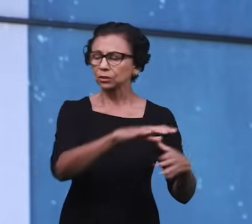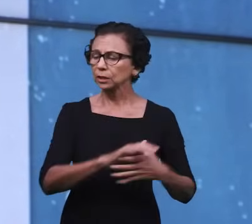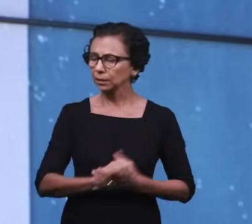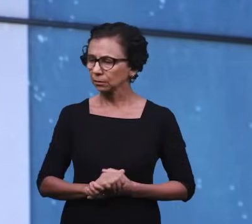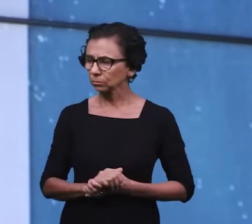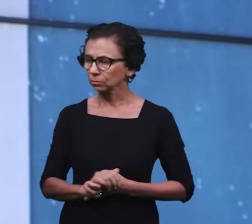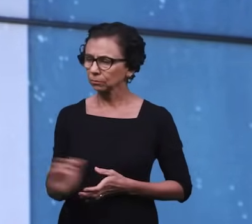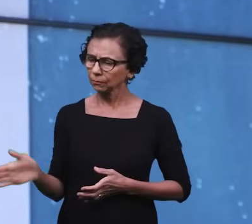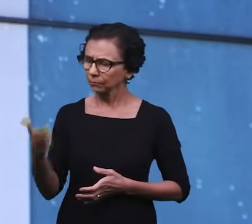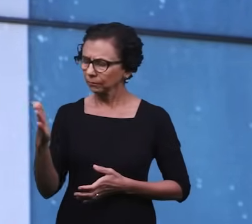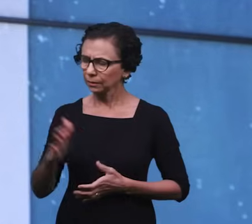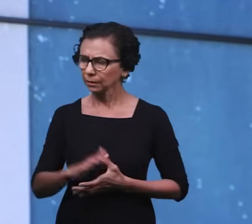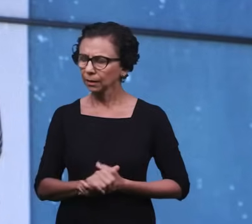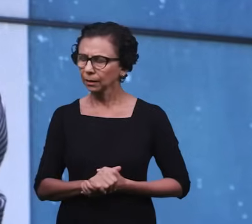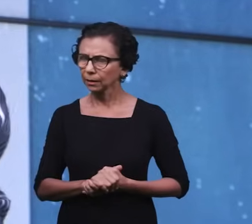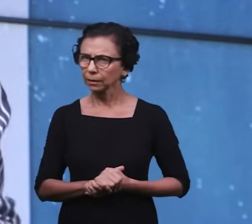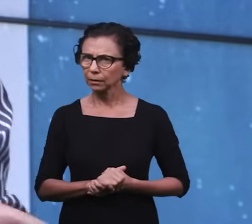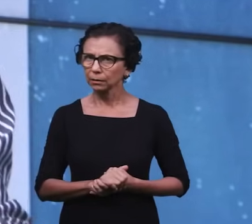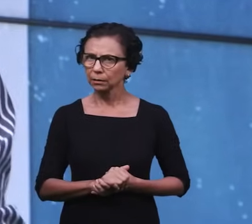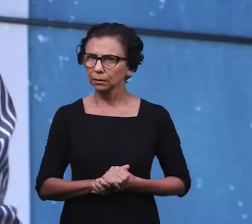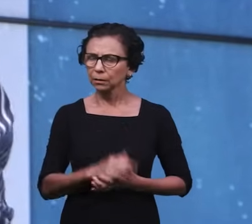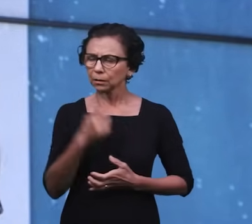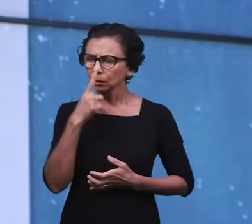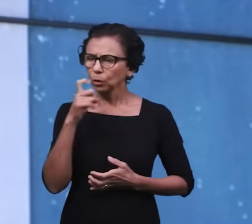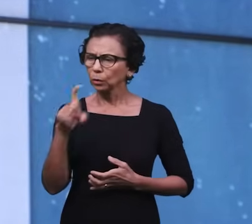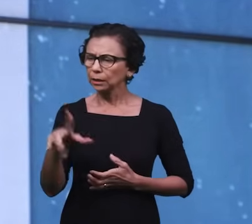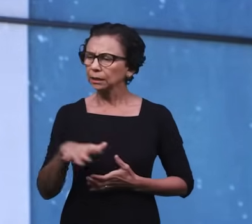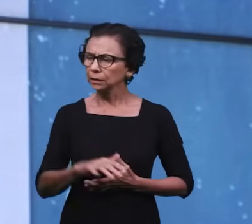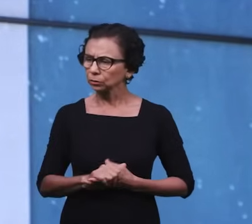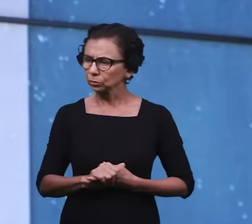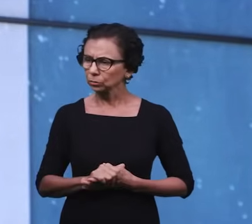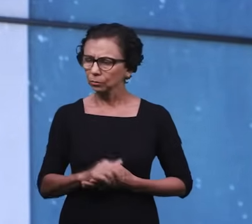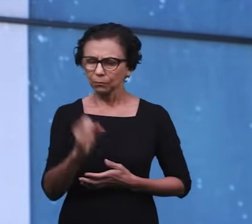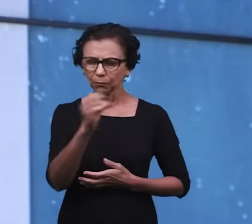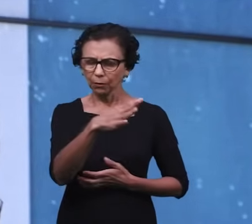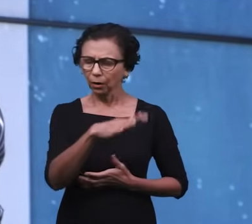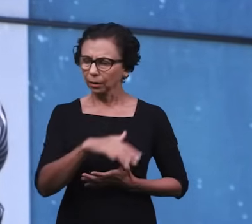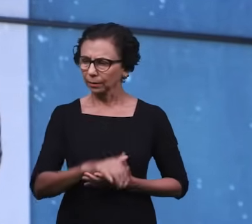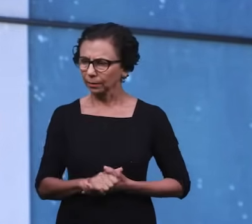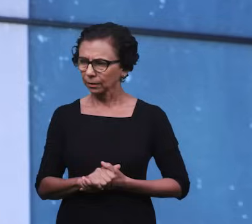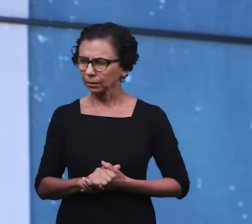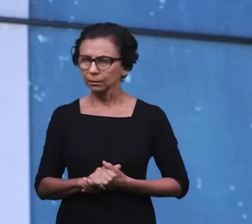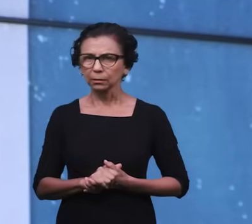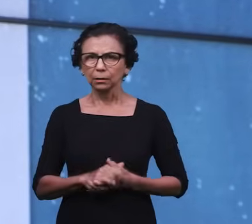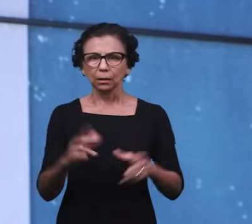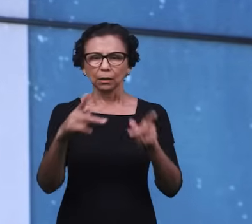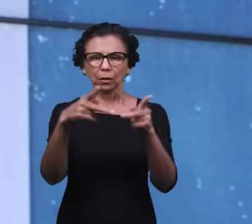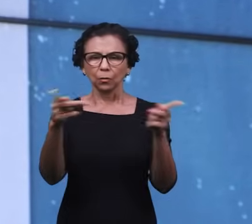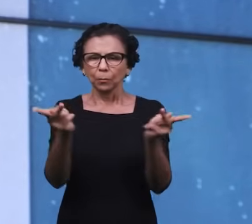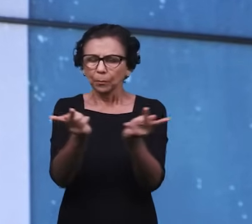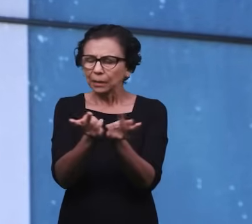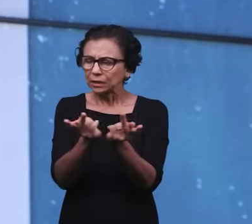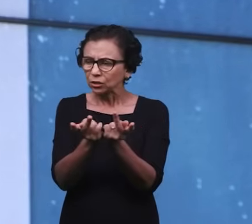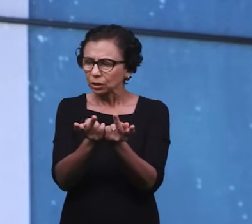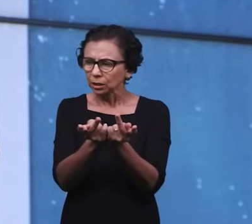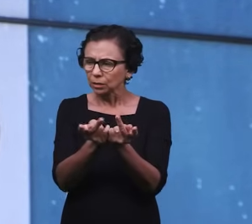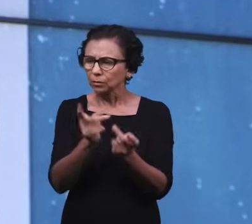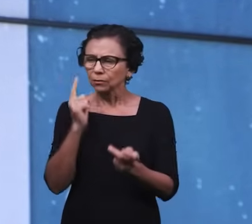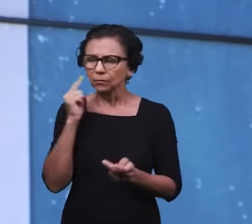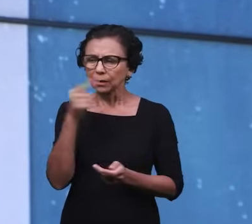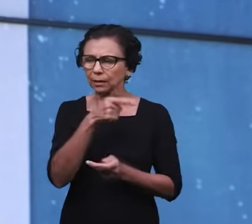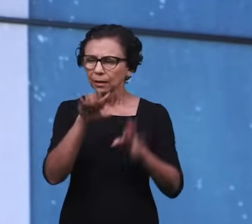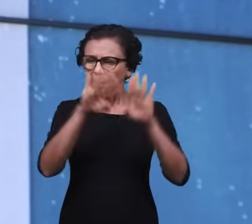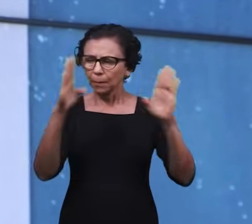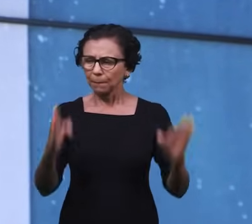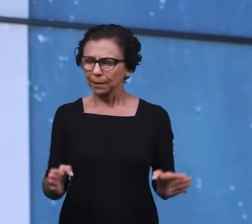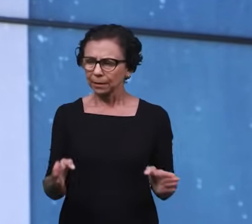lixo da casa. Entendi. A tirar um prato da mesa, né? A arrumar o próprio quarto. Então, isso a criança começa a